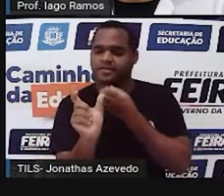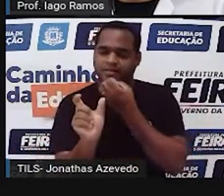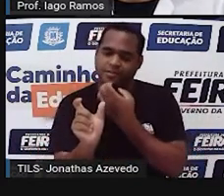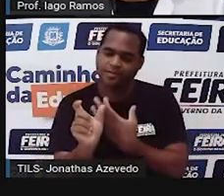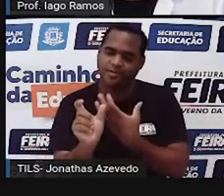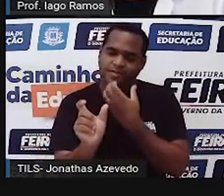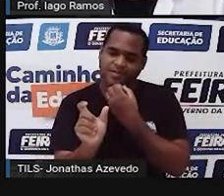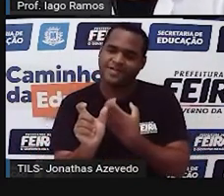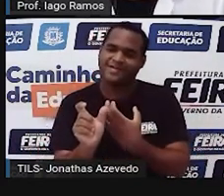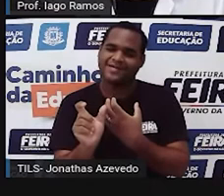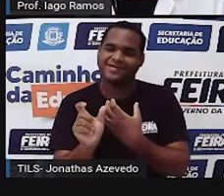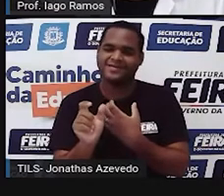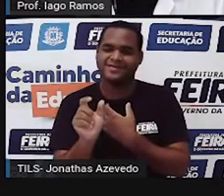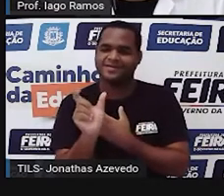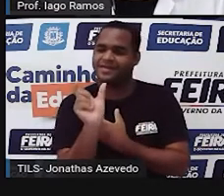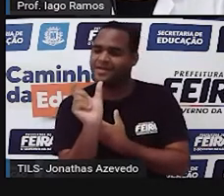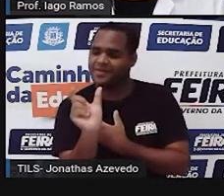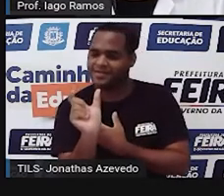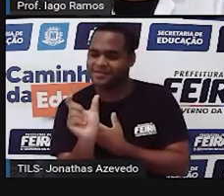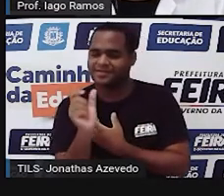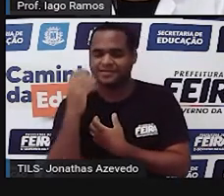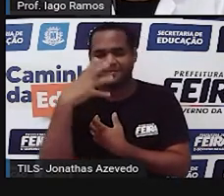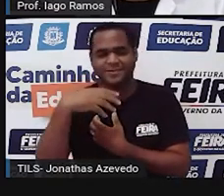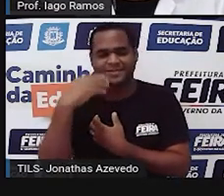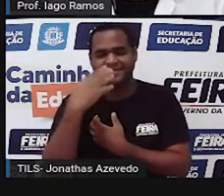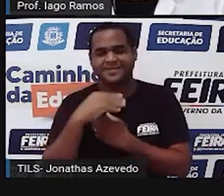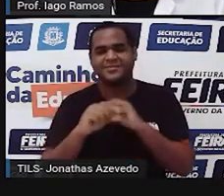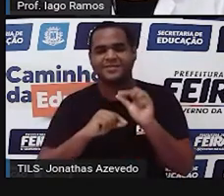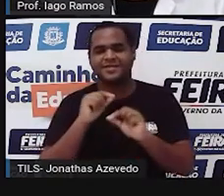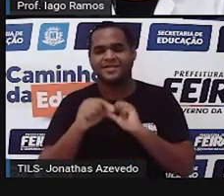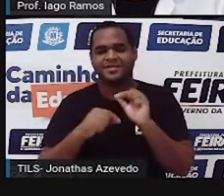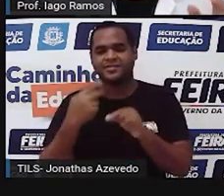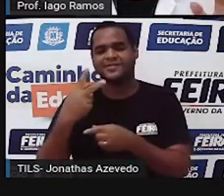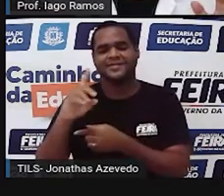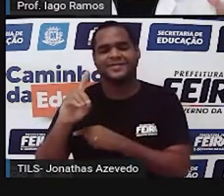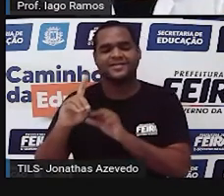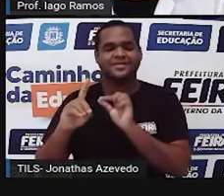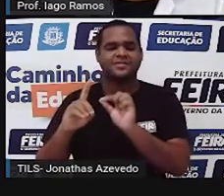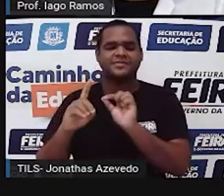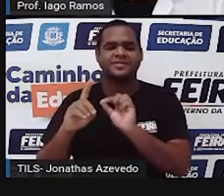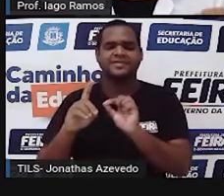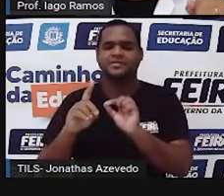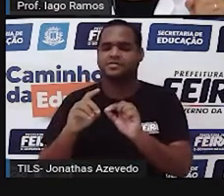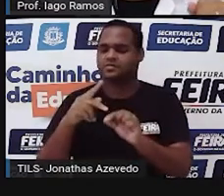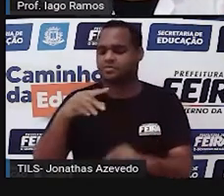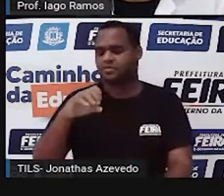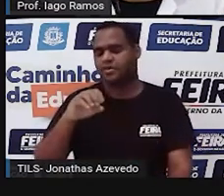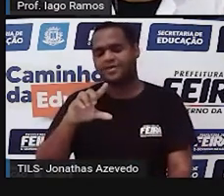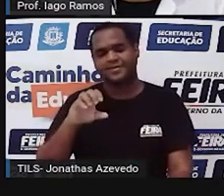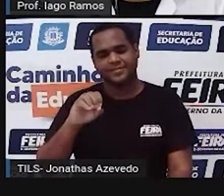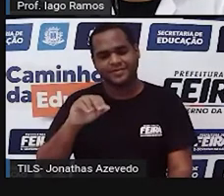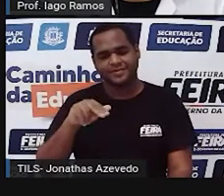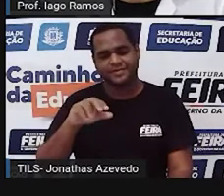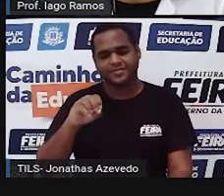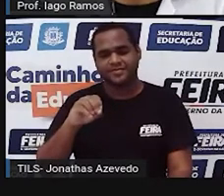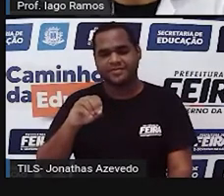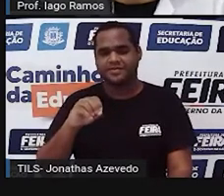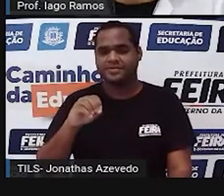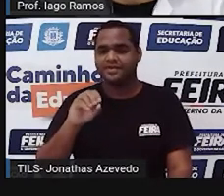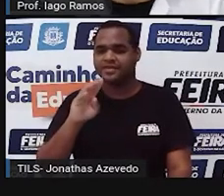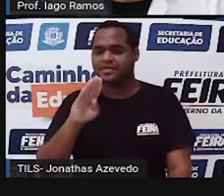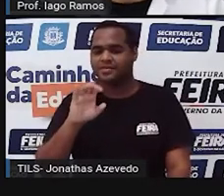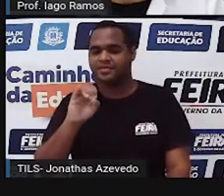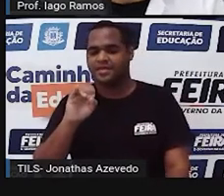para falar quando um polígono tem duas dimensões a gente diz esse polígono nessa figura geométrica